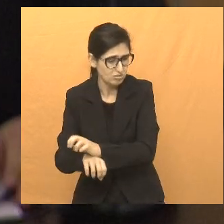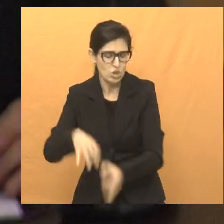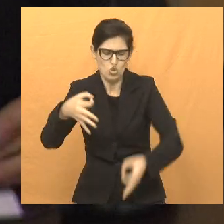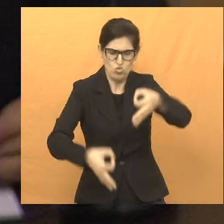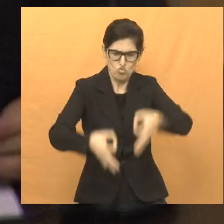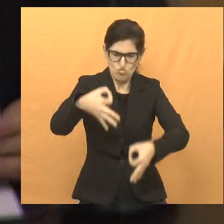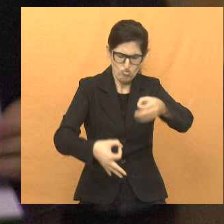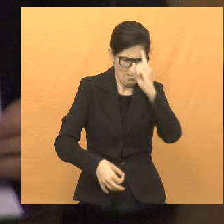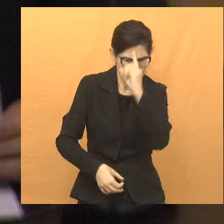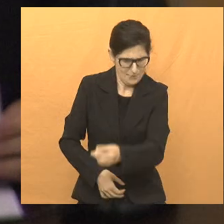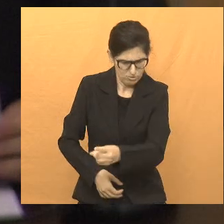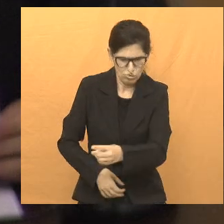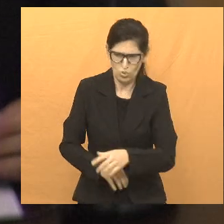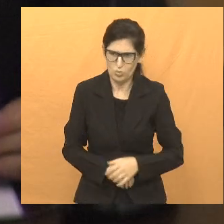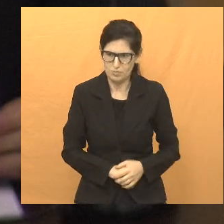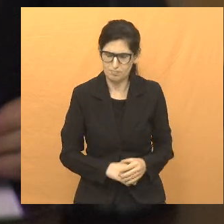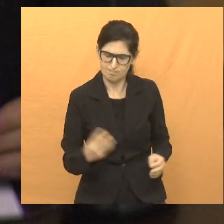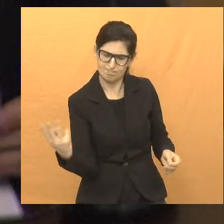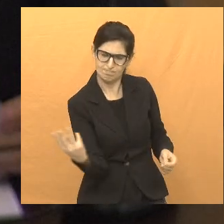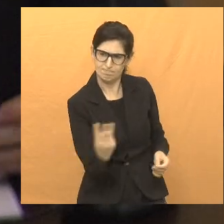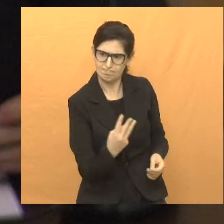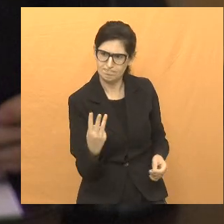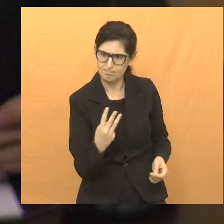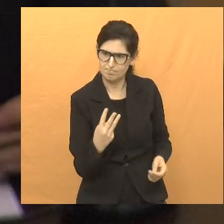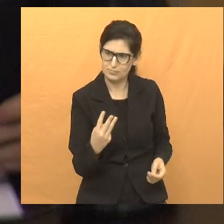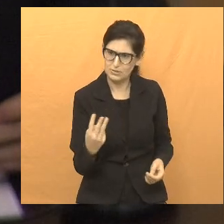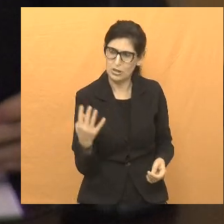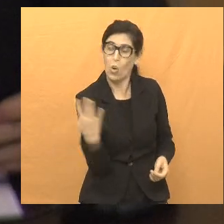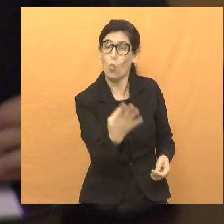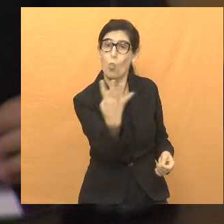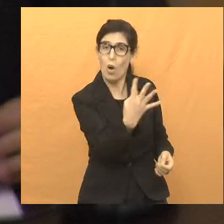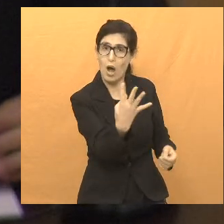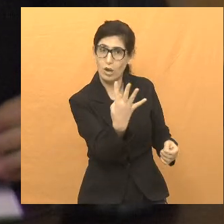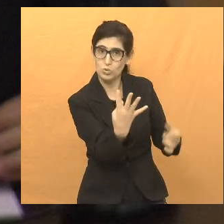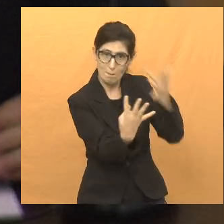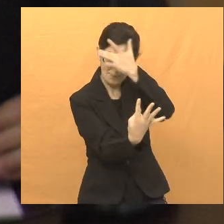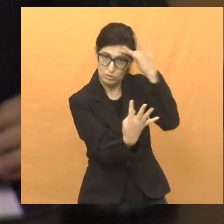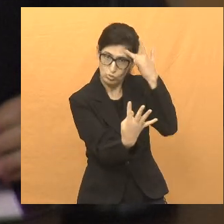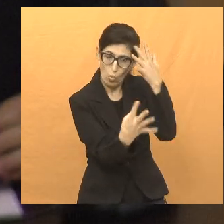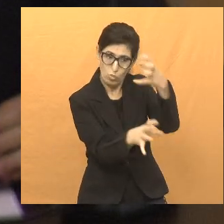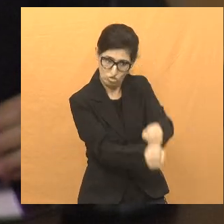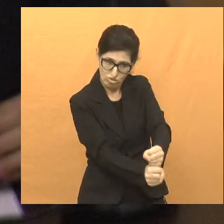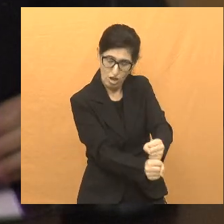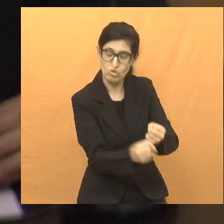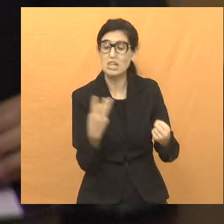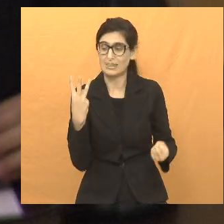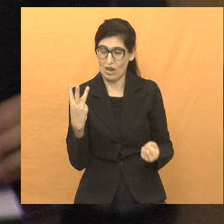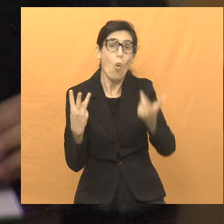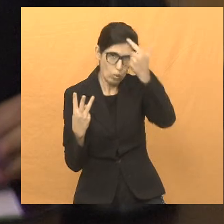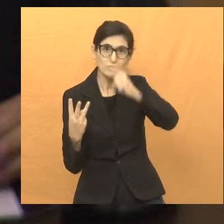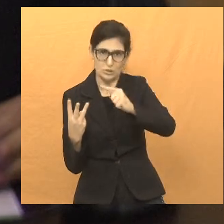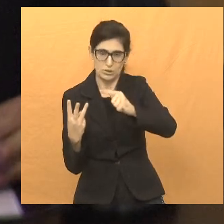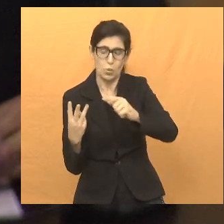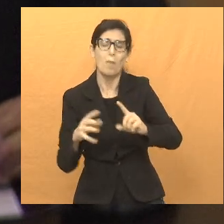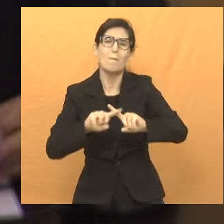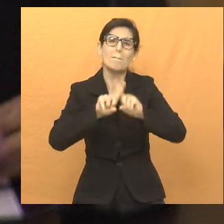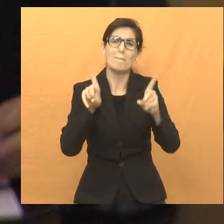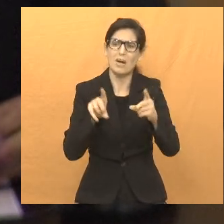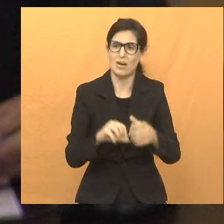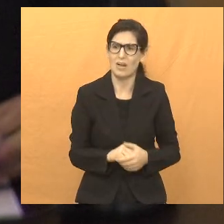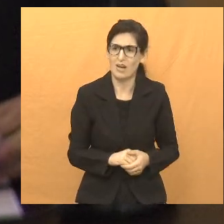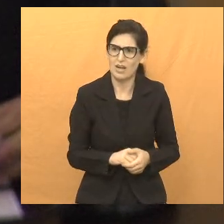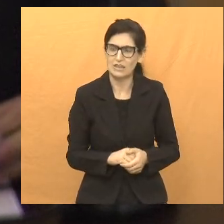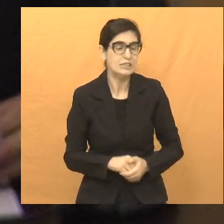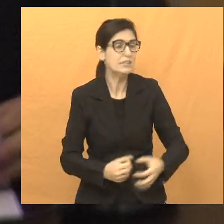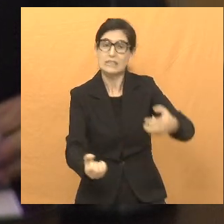judicial para 3 dessas 4 crianças que eu tive, e não tinha lugar para internar, tinha ordem de prisão